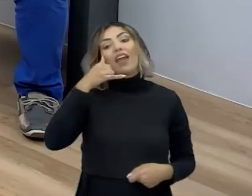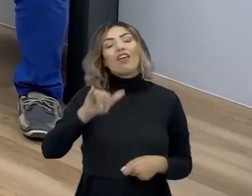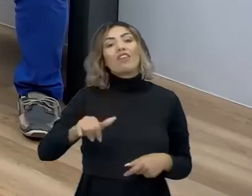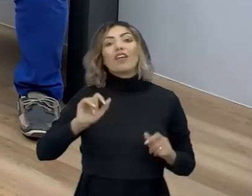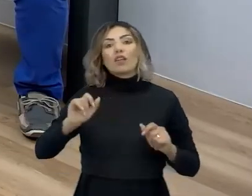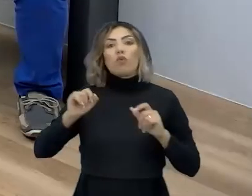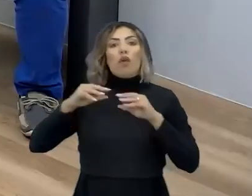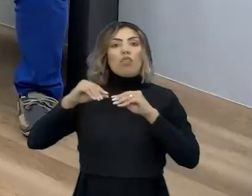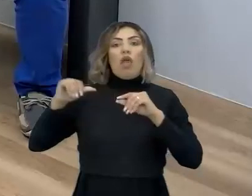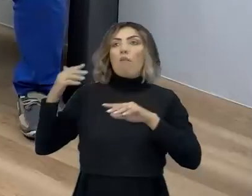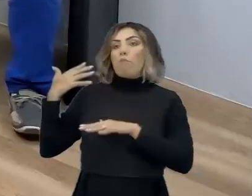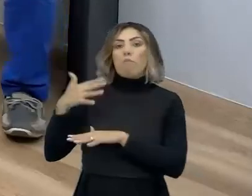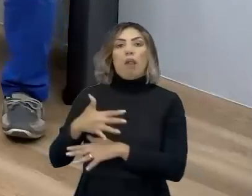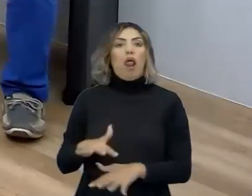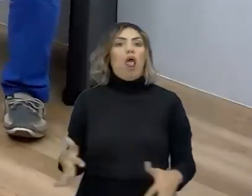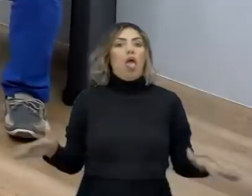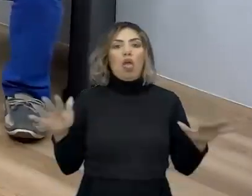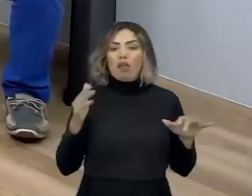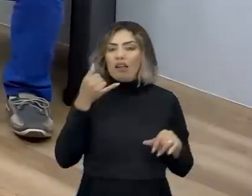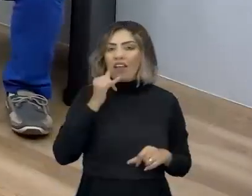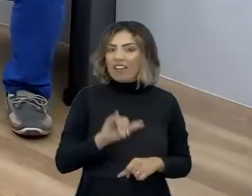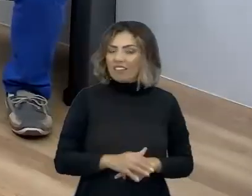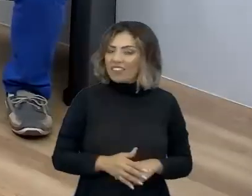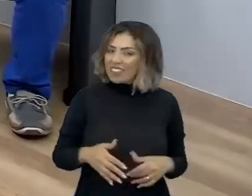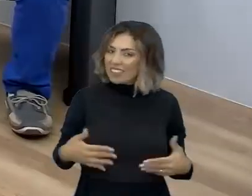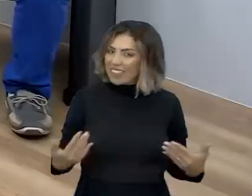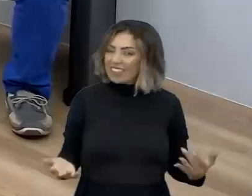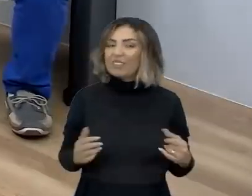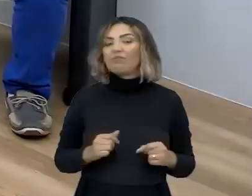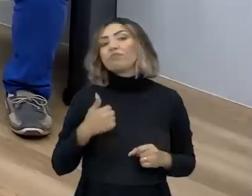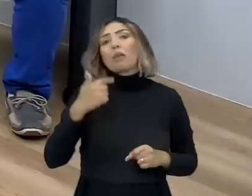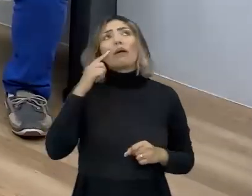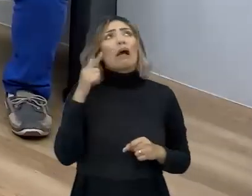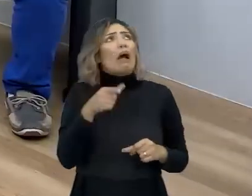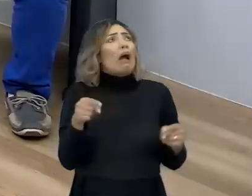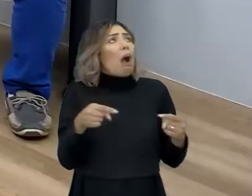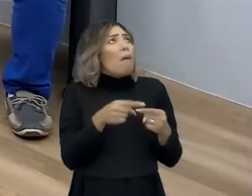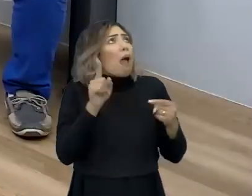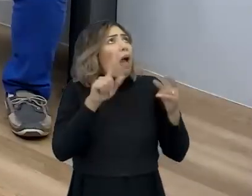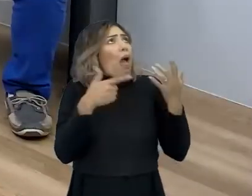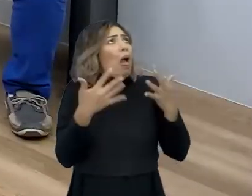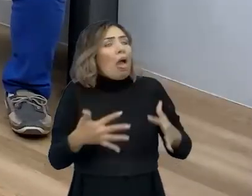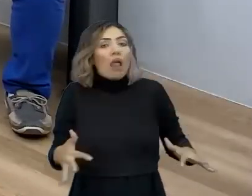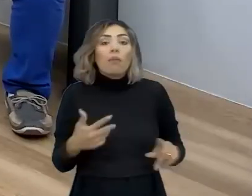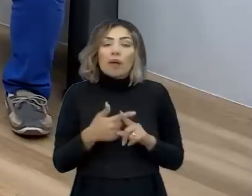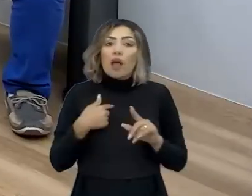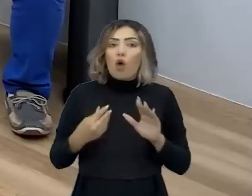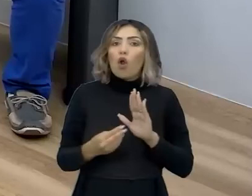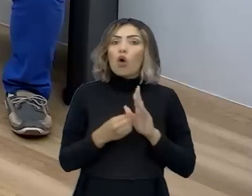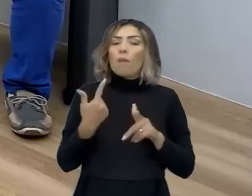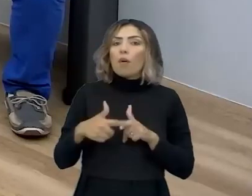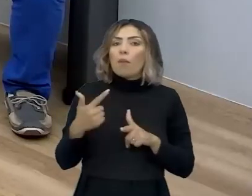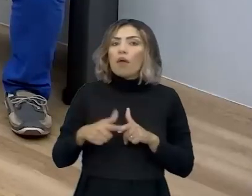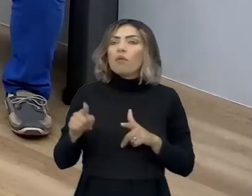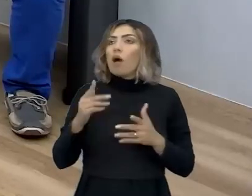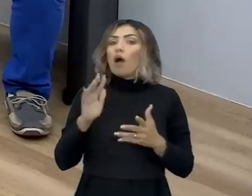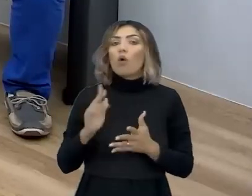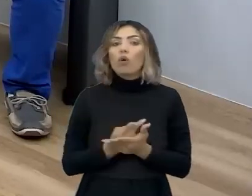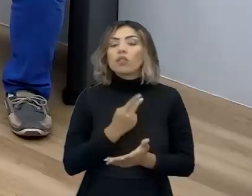Porque Quase falei. Quase falei. Né? Porque foi um dos problemas que eu coloquei. O pessoal começou a